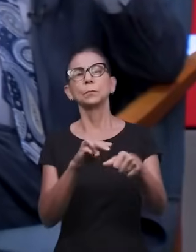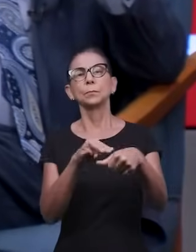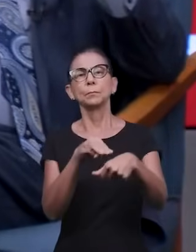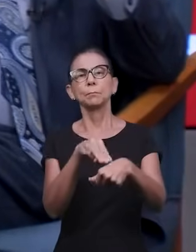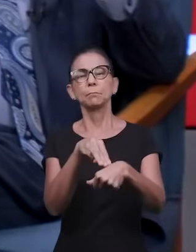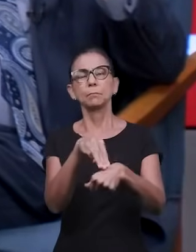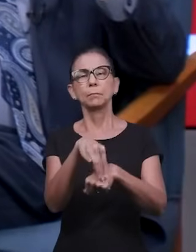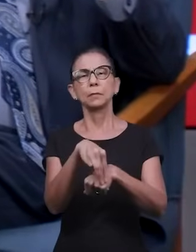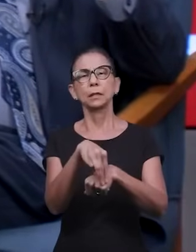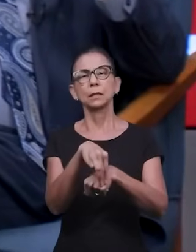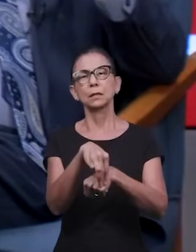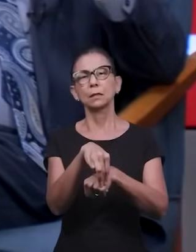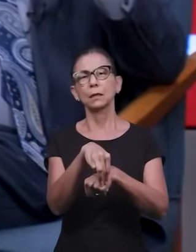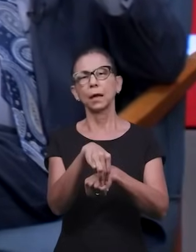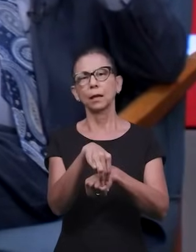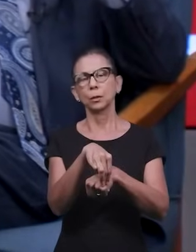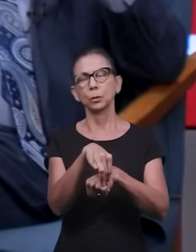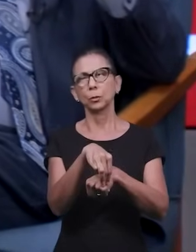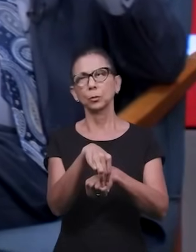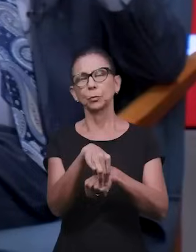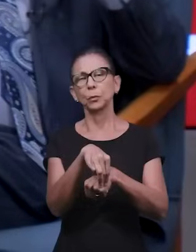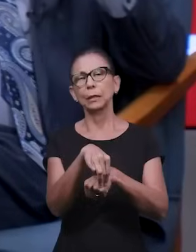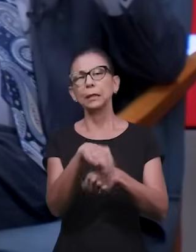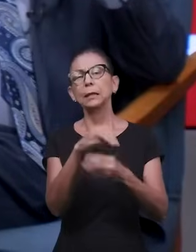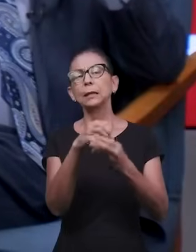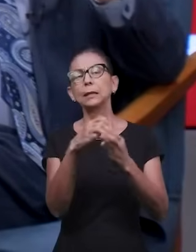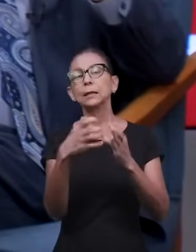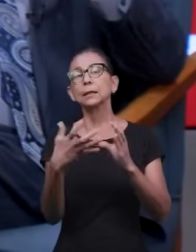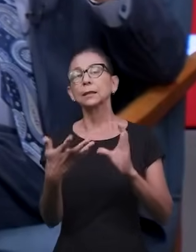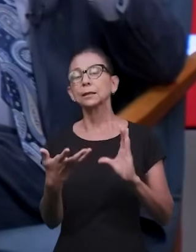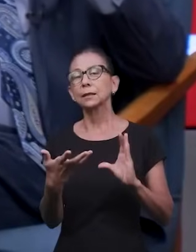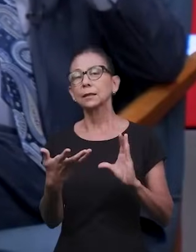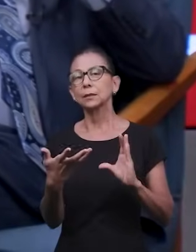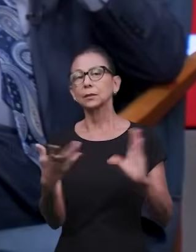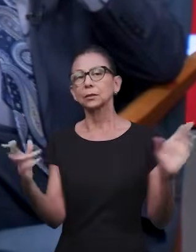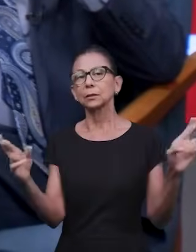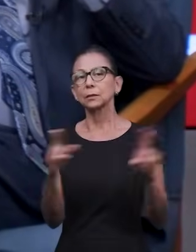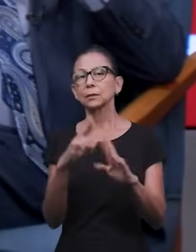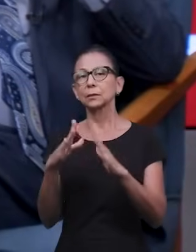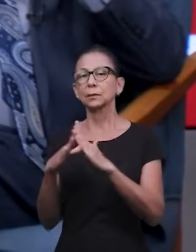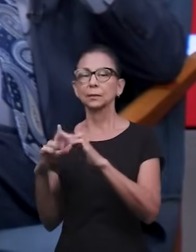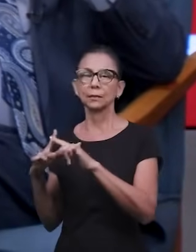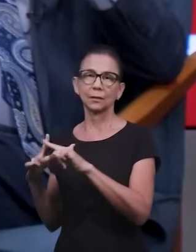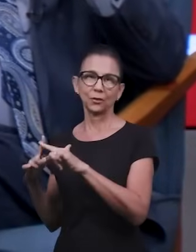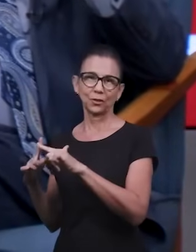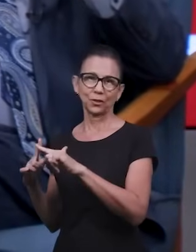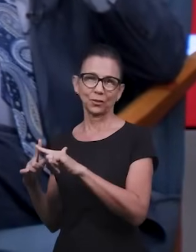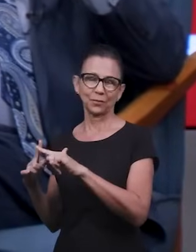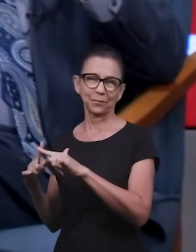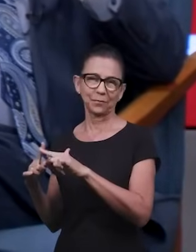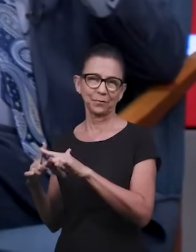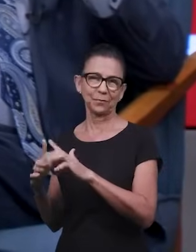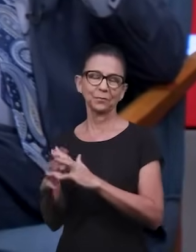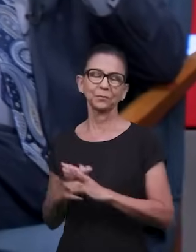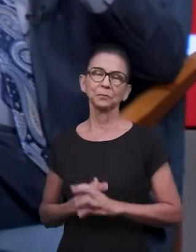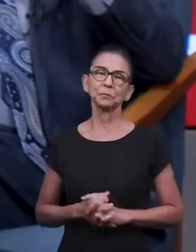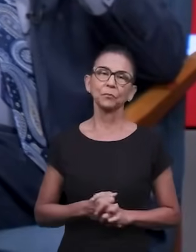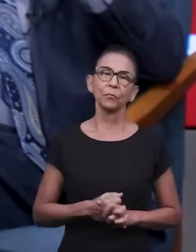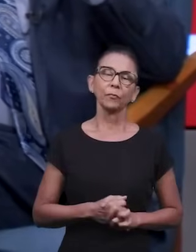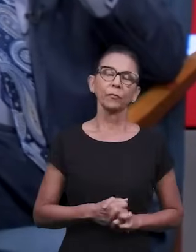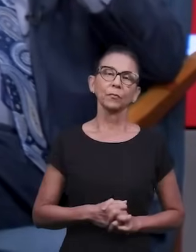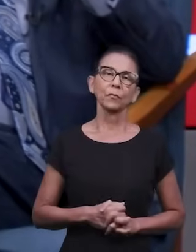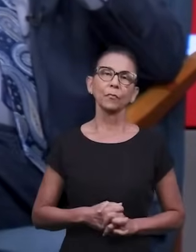e de que forma ele descreve o ministério na vida da igreja nós vamos falar usando